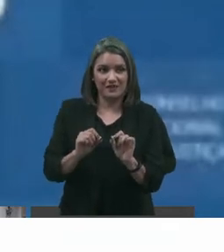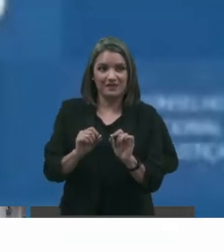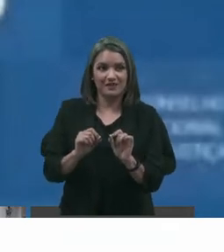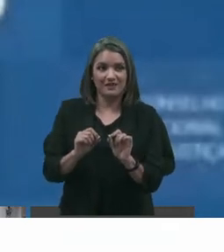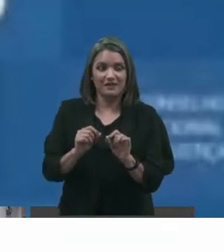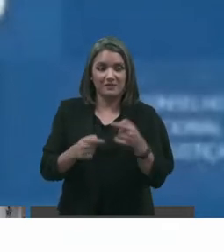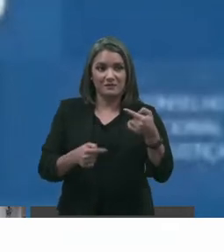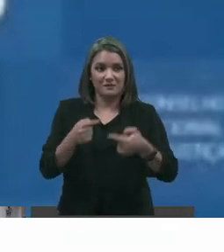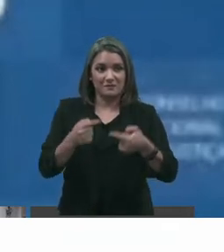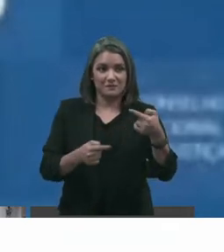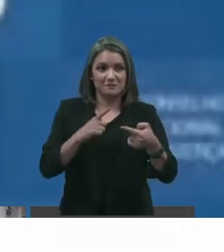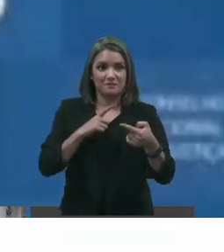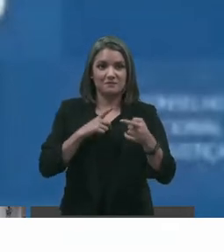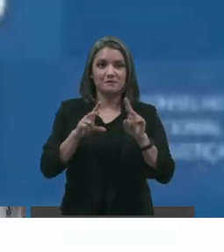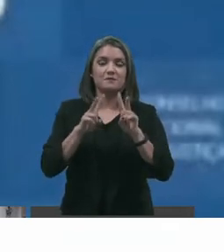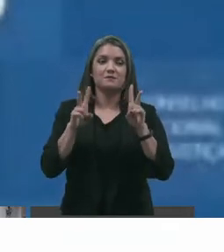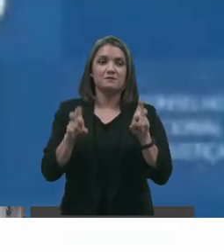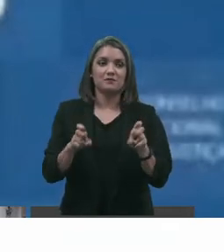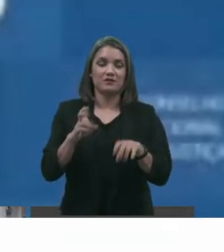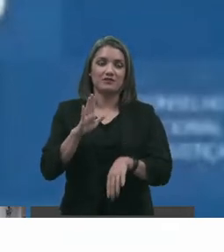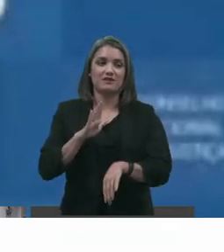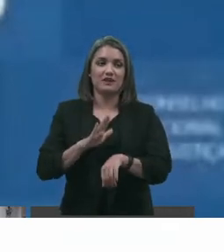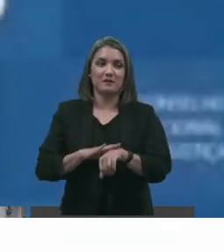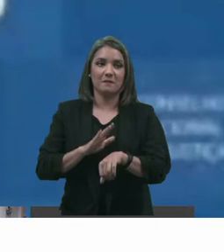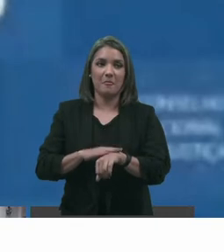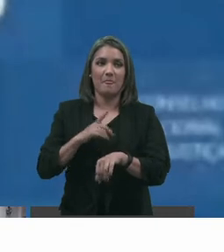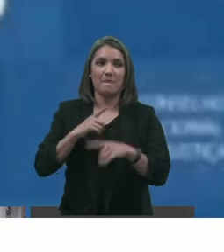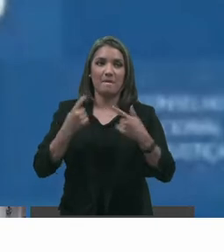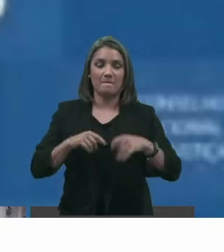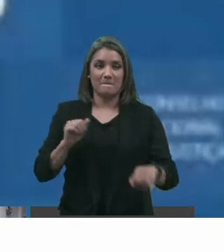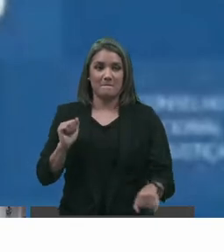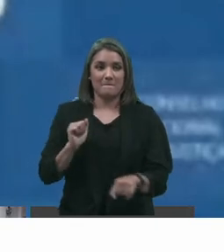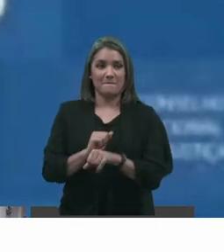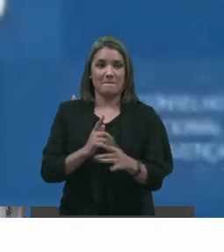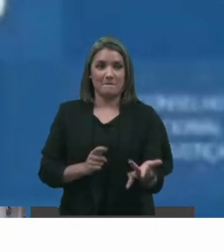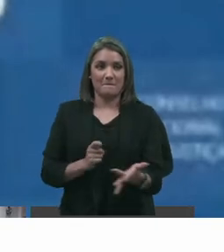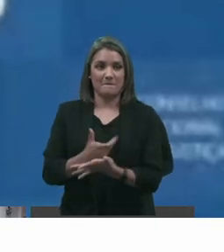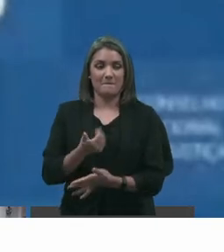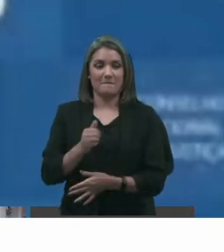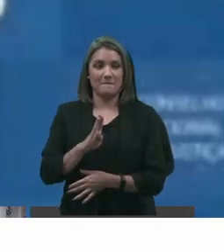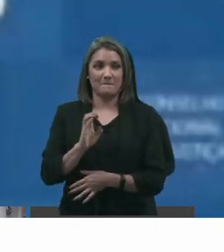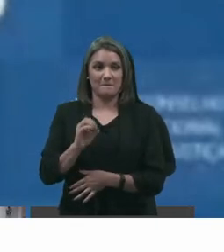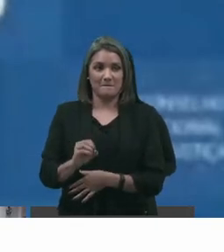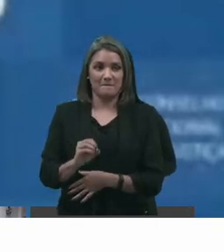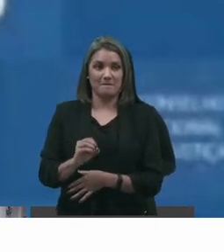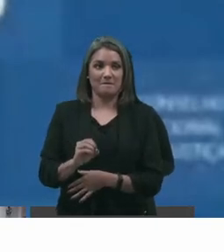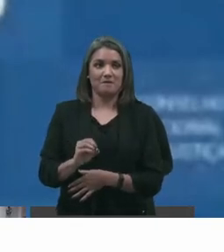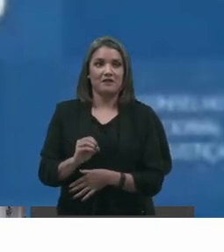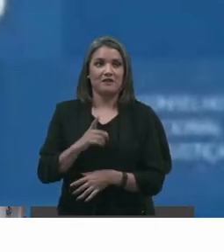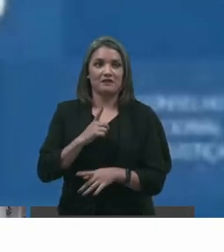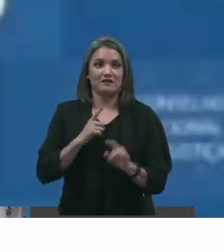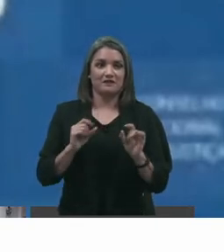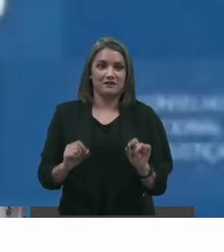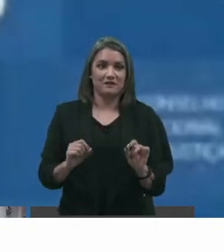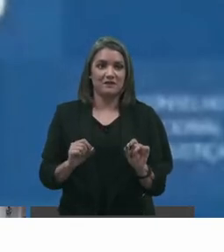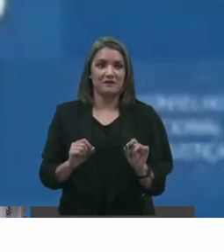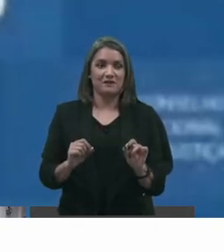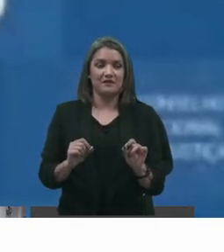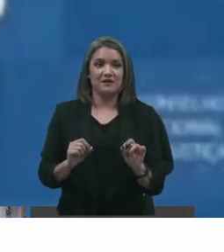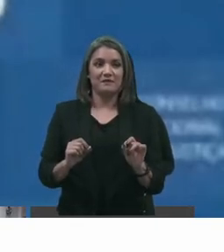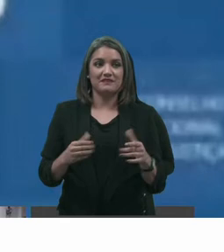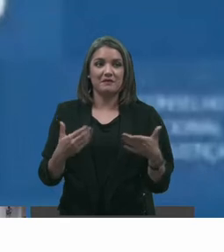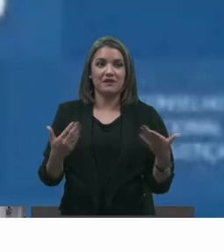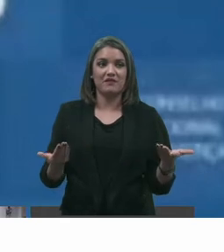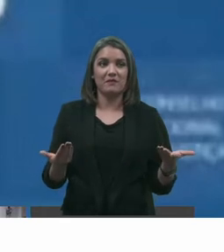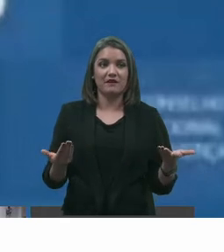da discussão relativa ao momento em que se deve cessar o pagamento do abono de permanência, se a partir do protocolo do pedido de